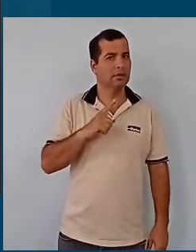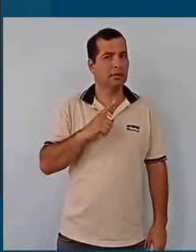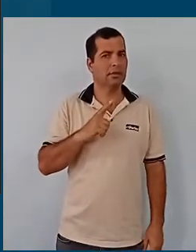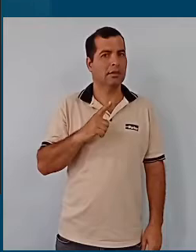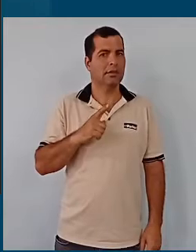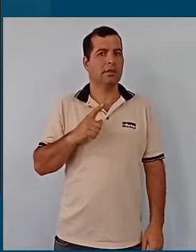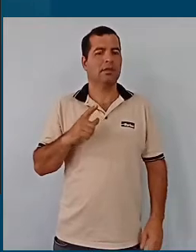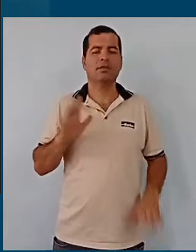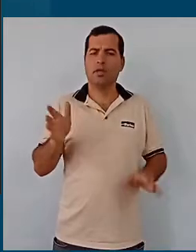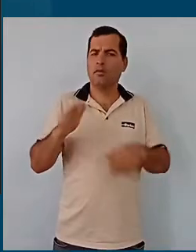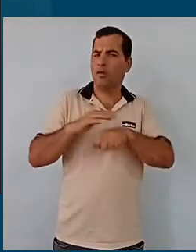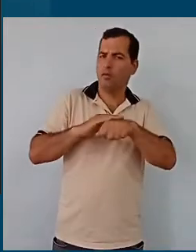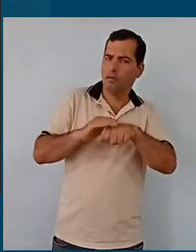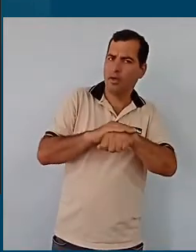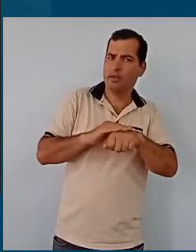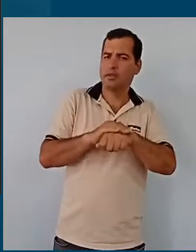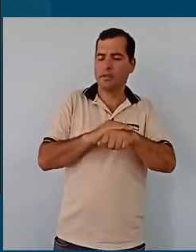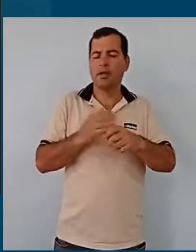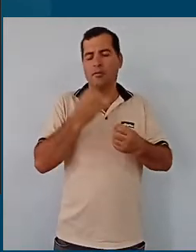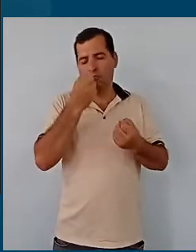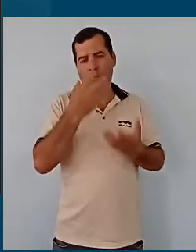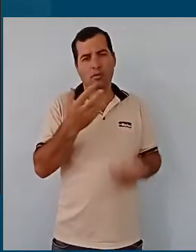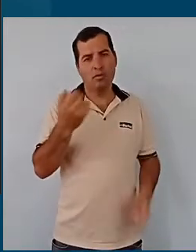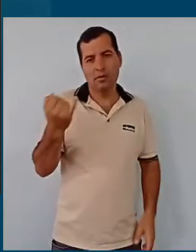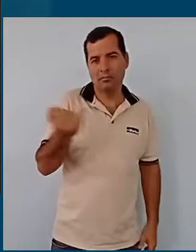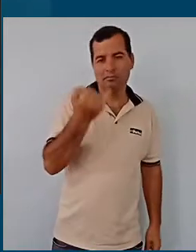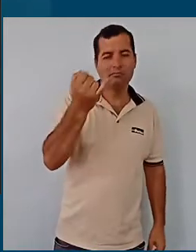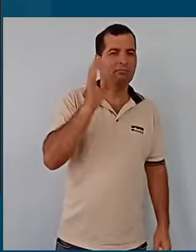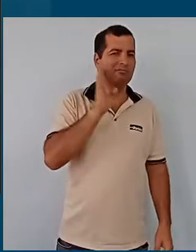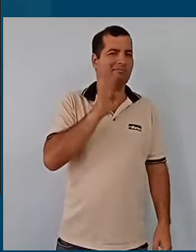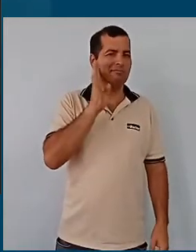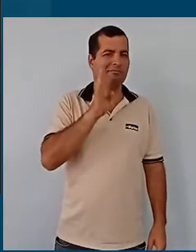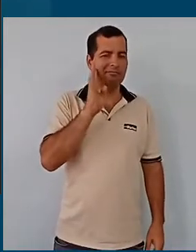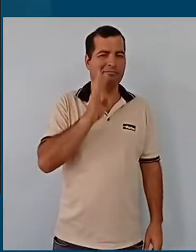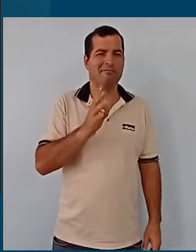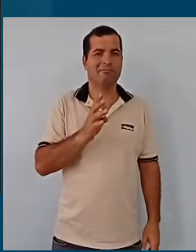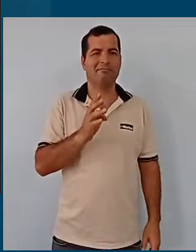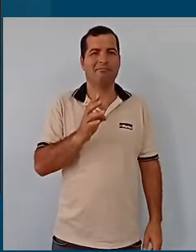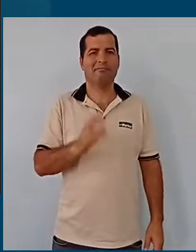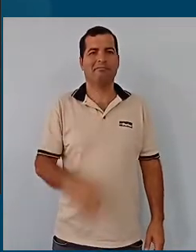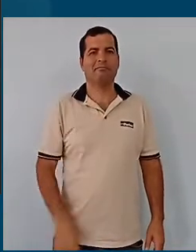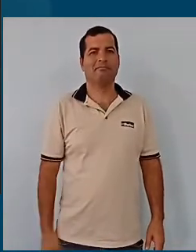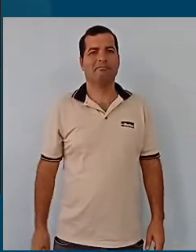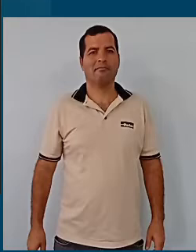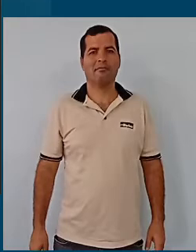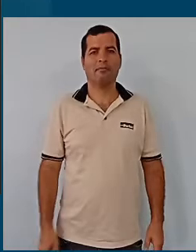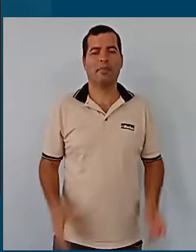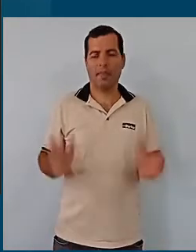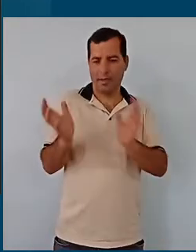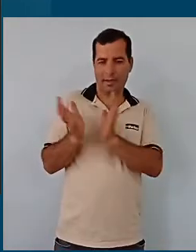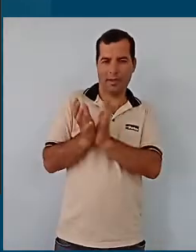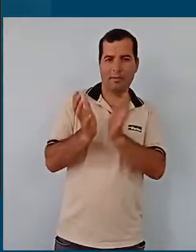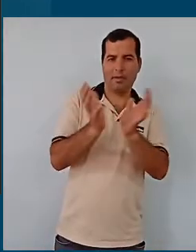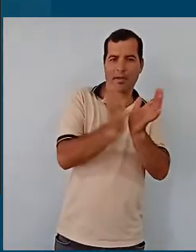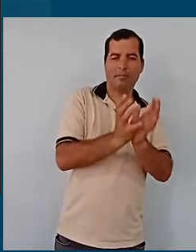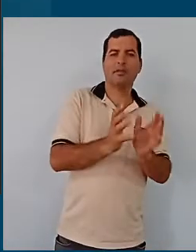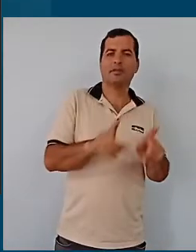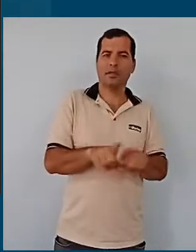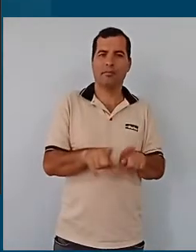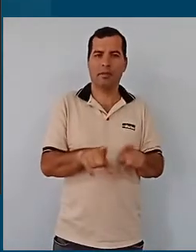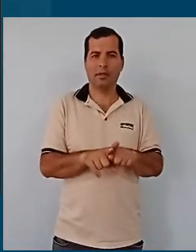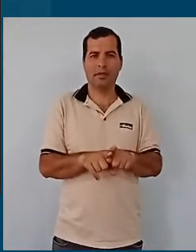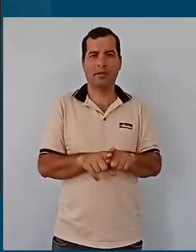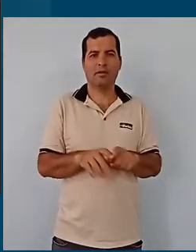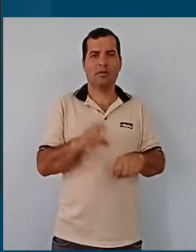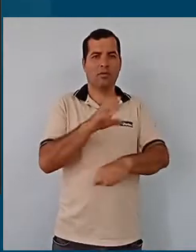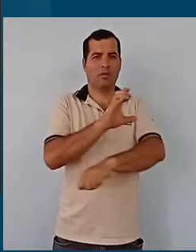de uma conversa muito produtiva, muito interessante, entre as nossas equipes, né, e sobretudo com os